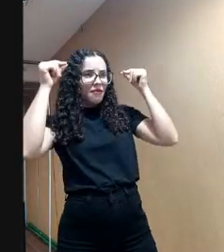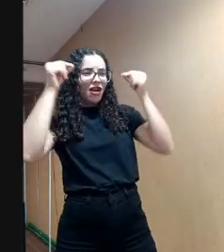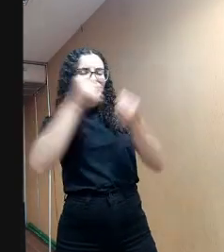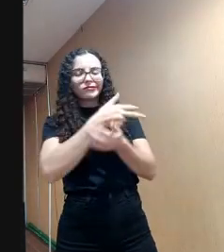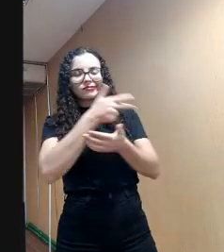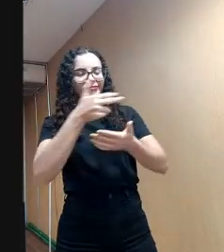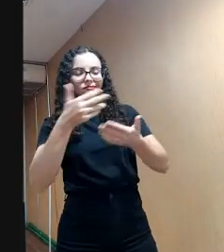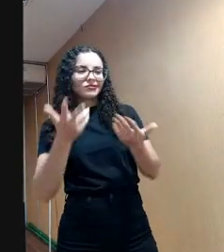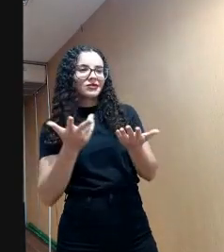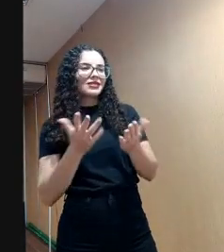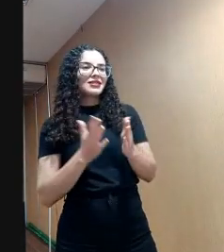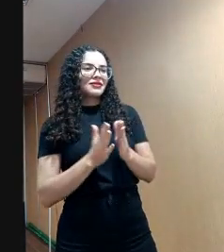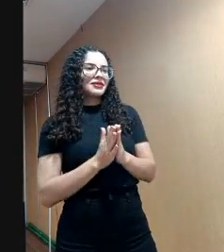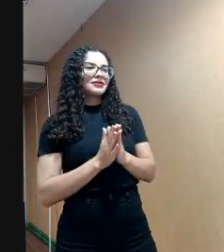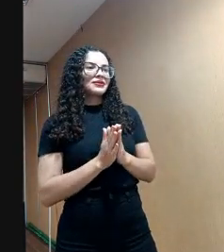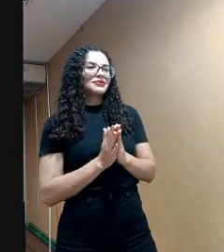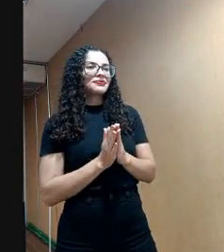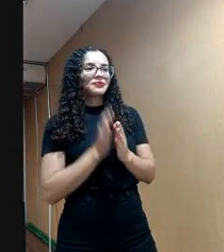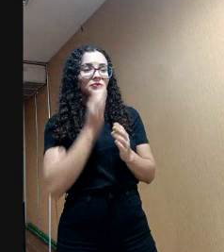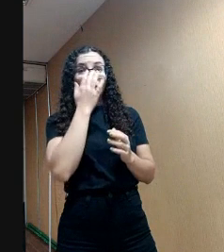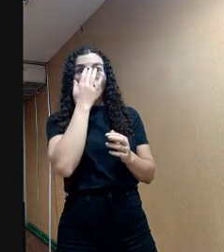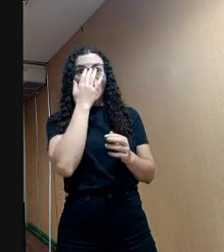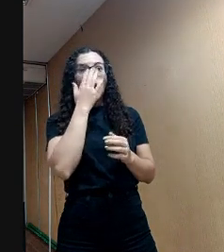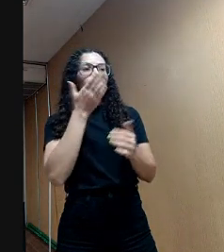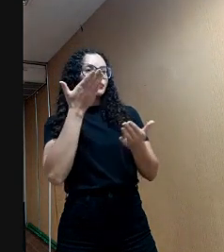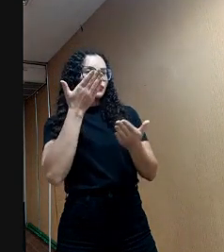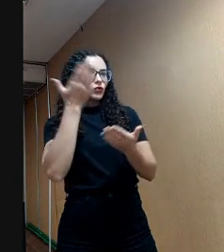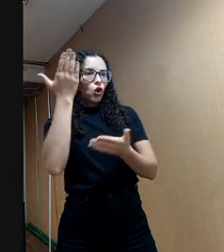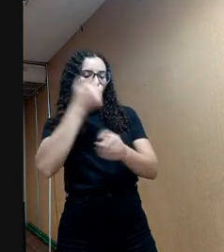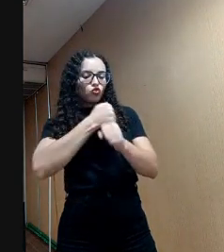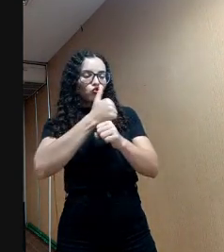Pesqueira. No início desse ano,